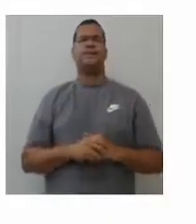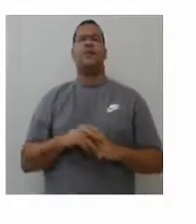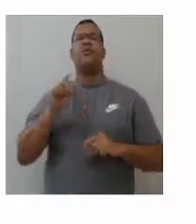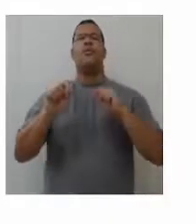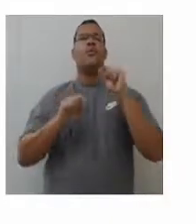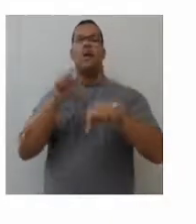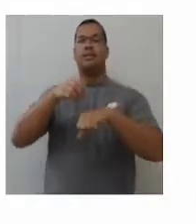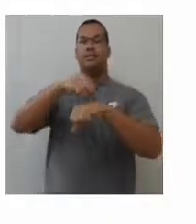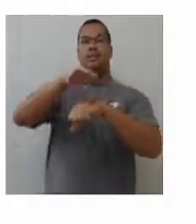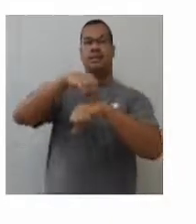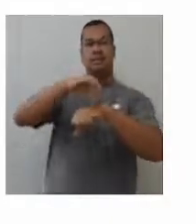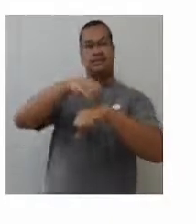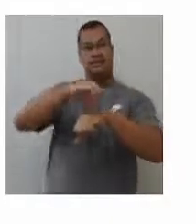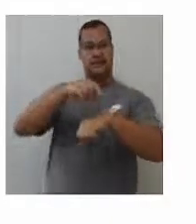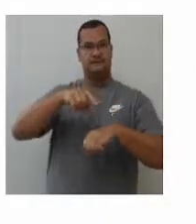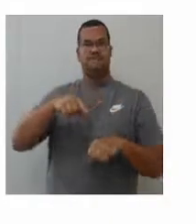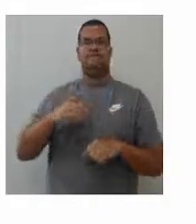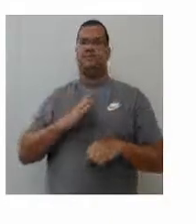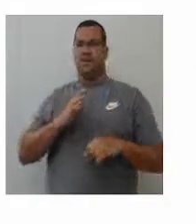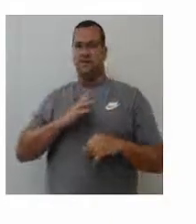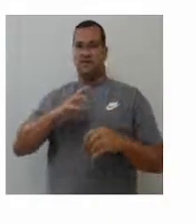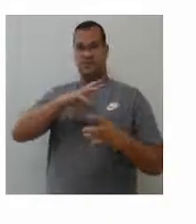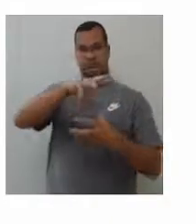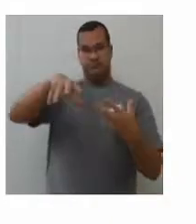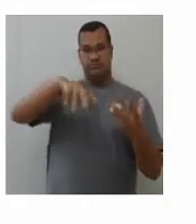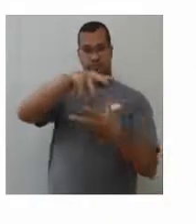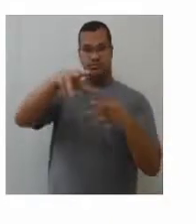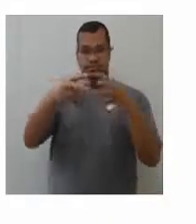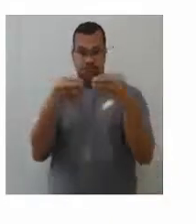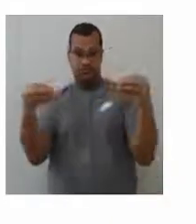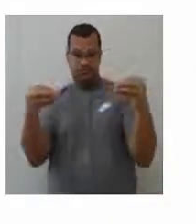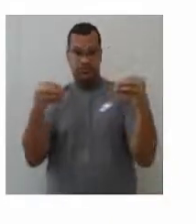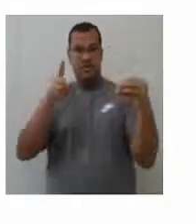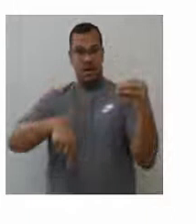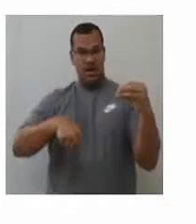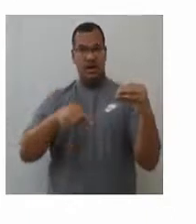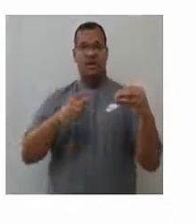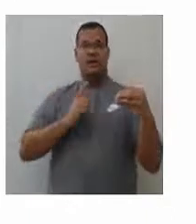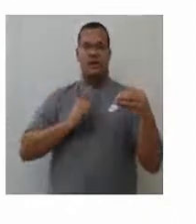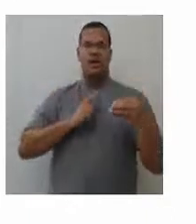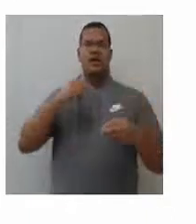dica, pessoal? Toda mistura homogênea é um sistema